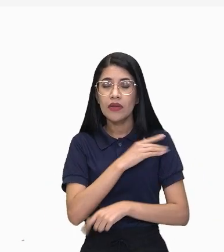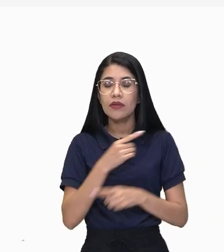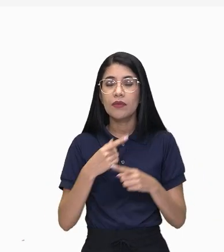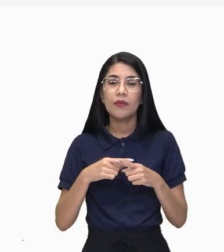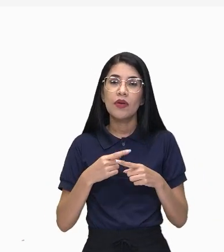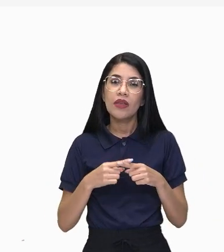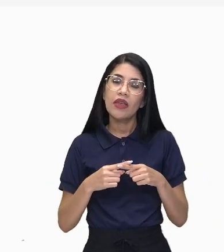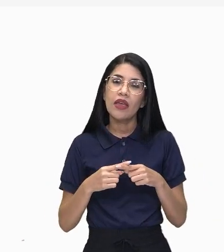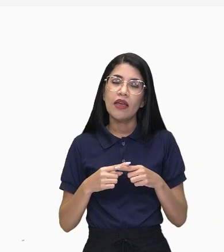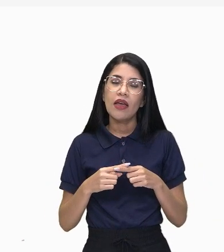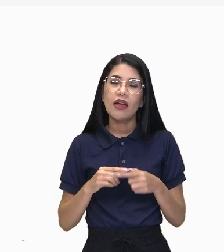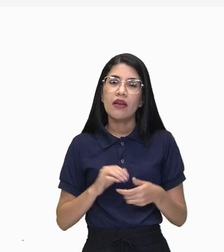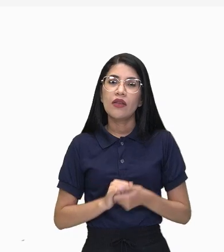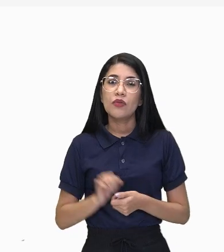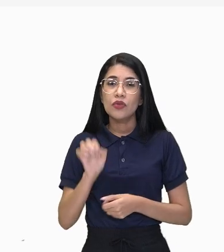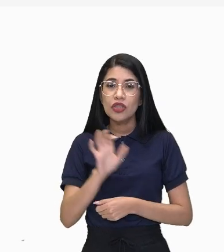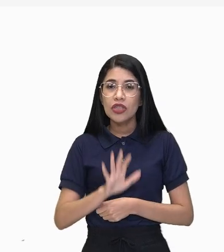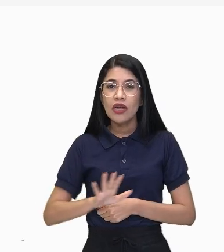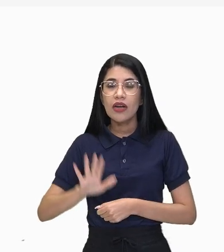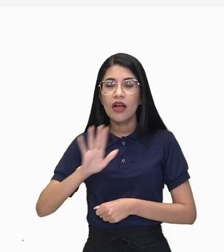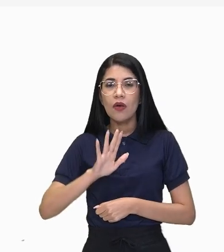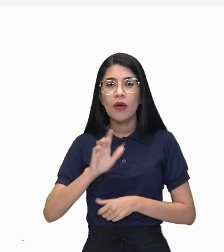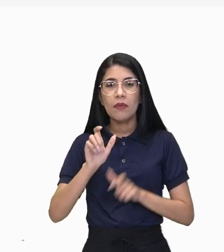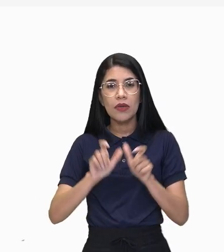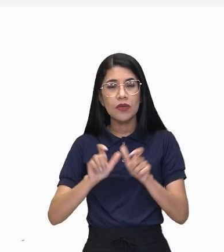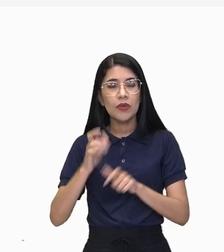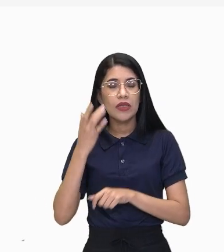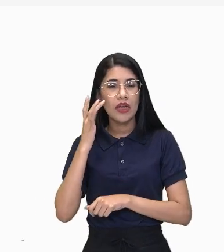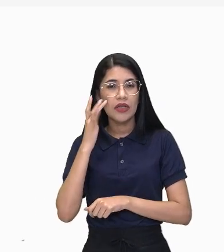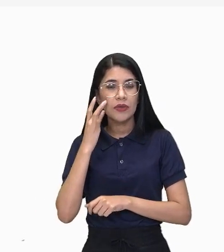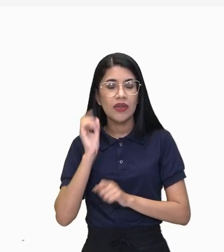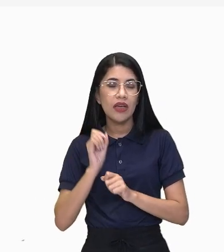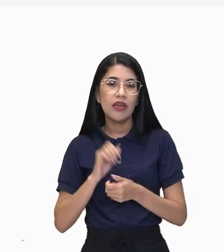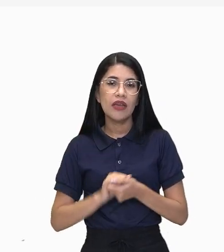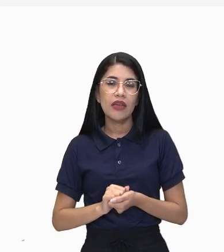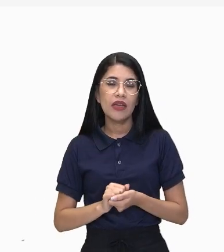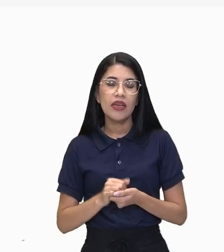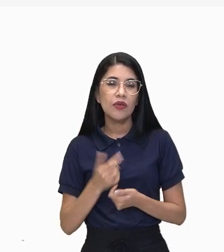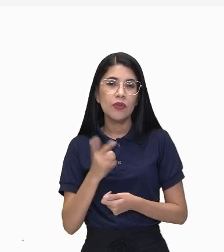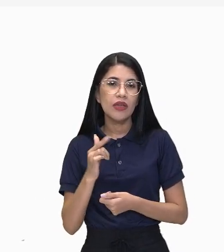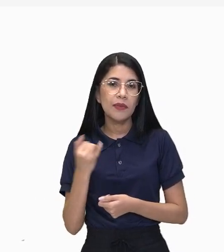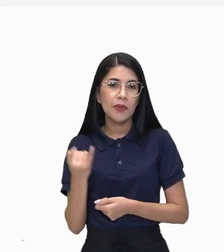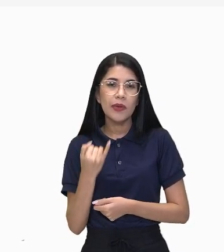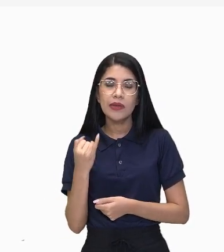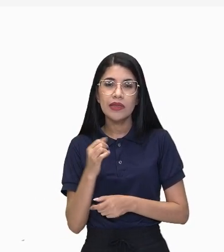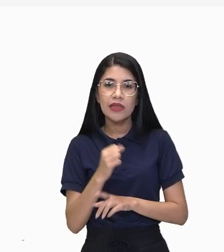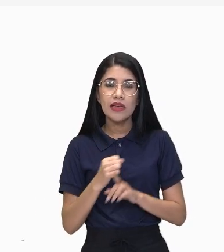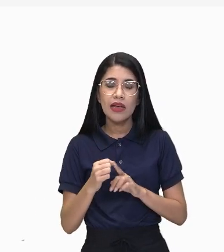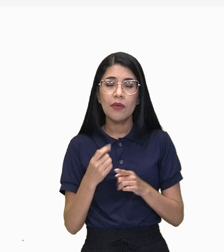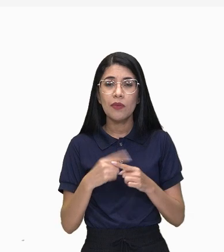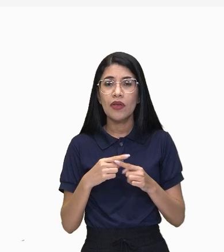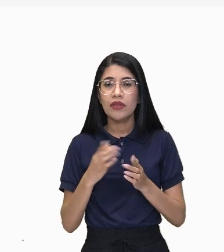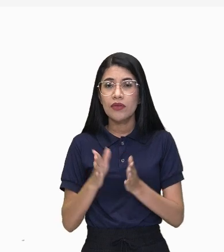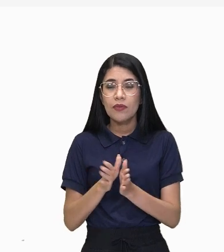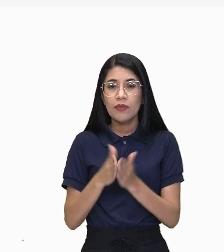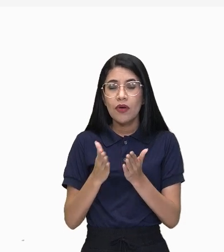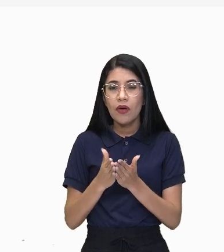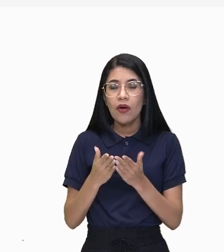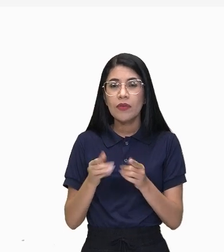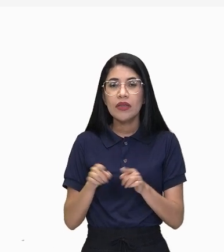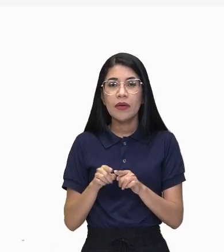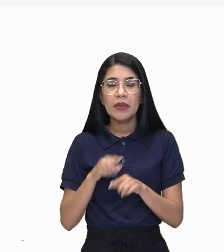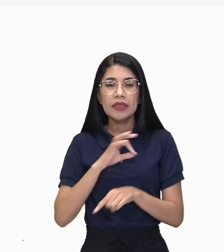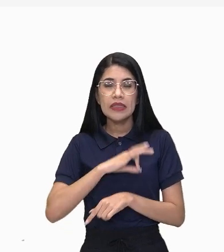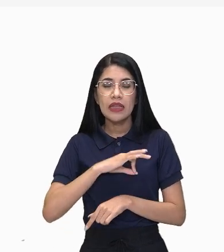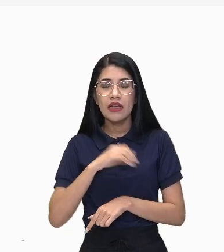o pensamento geral ali, são pessoas que têm menos importância na sociedade, por não ter dinheiro, por não ter muita renda, isso